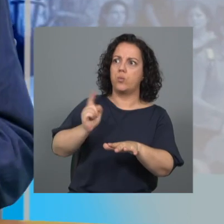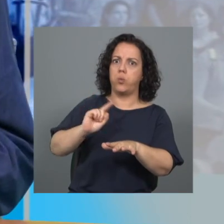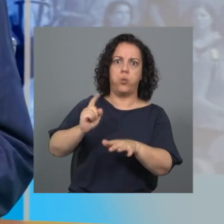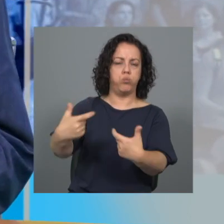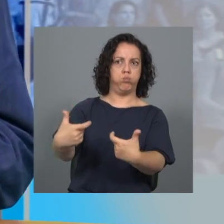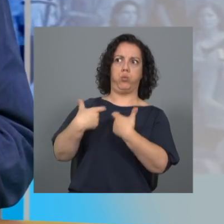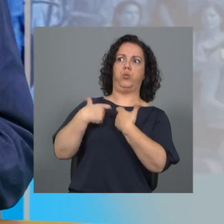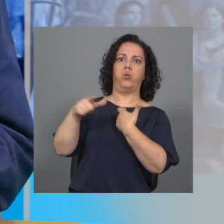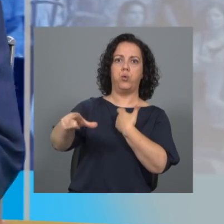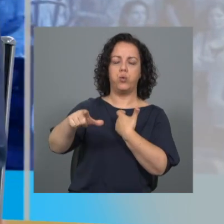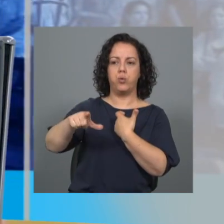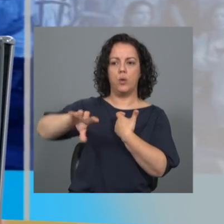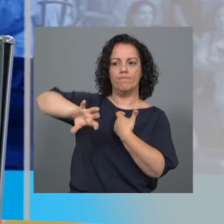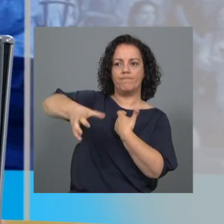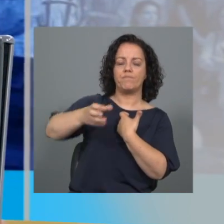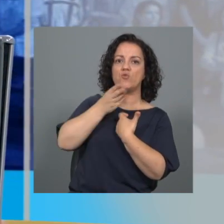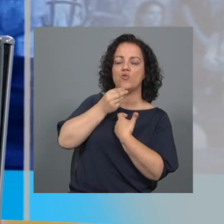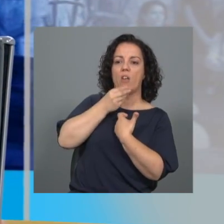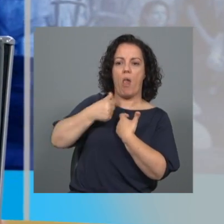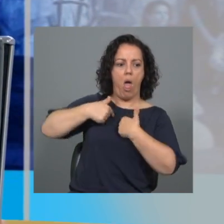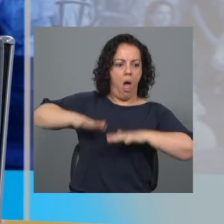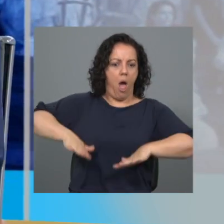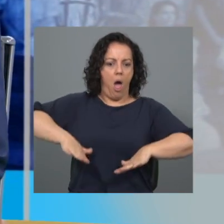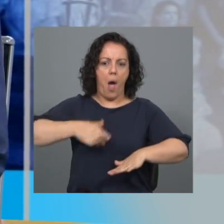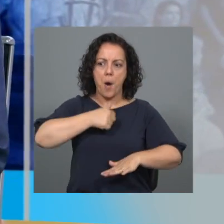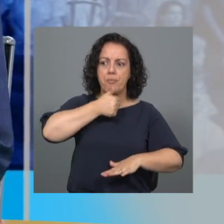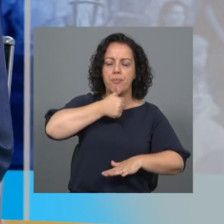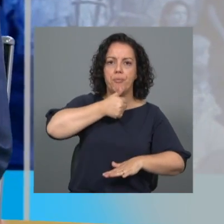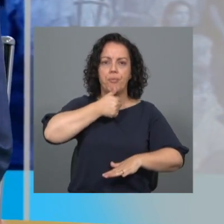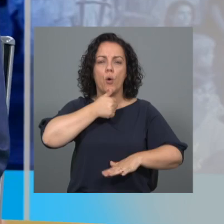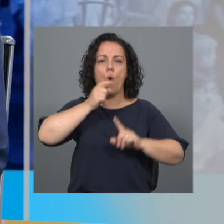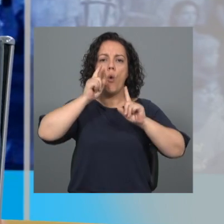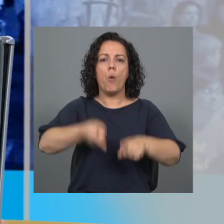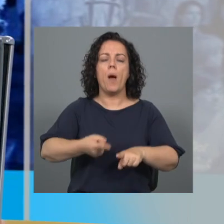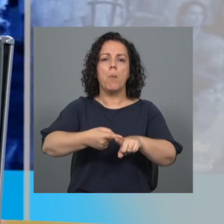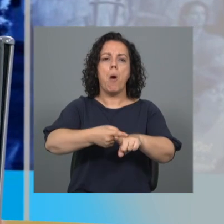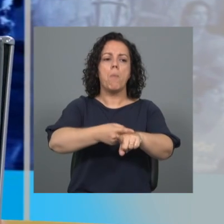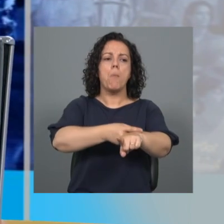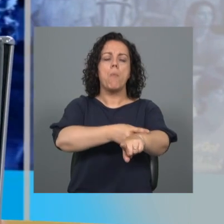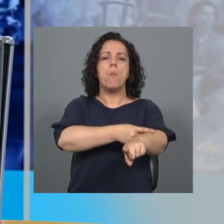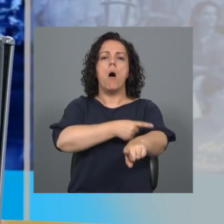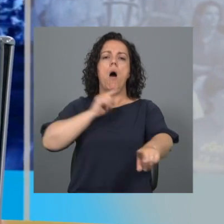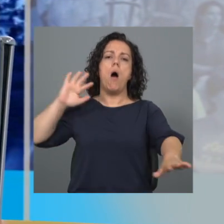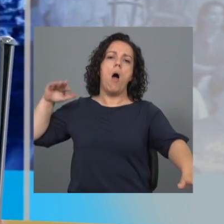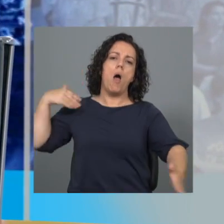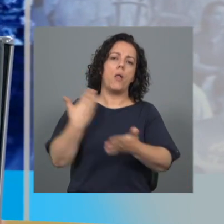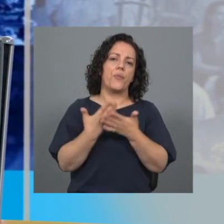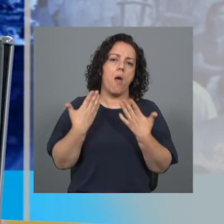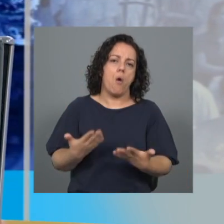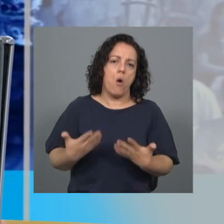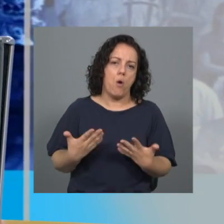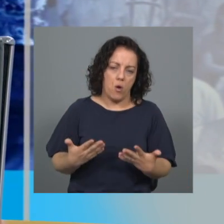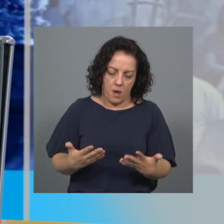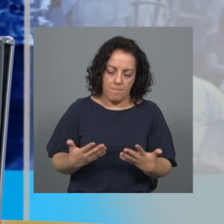Israel, encontrando-se nesse Estado, e cria-se um ciclo vicioso que perdura até hoje e que não